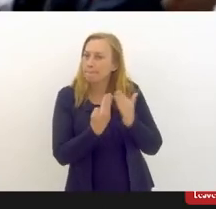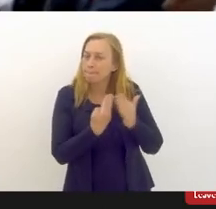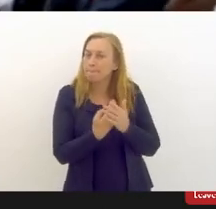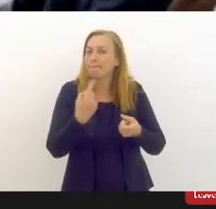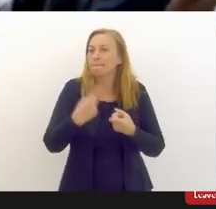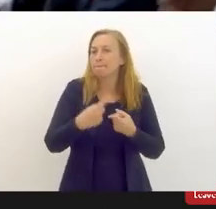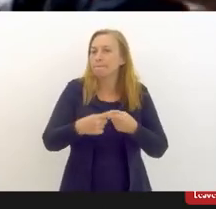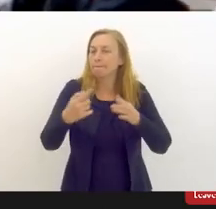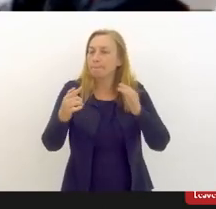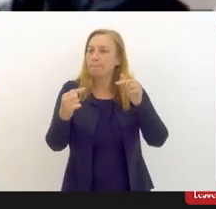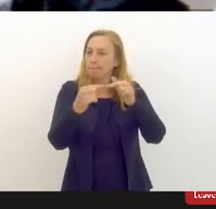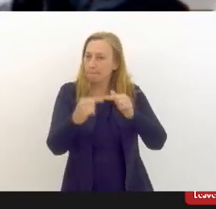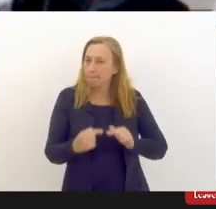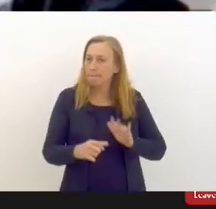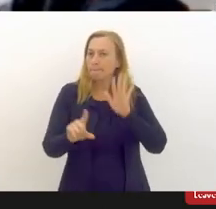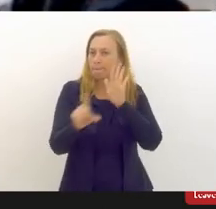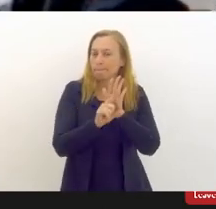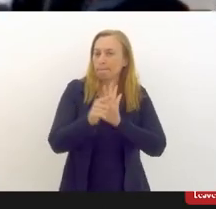de acordo com a lei